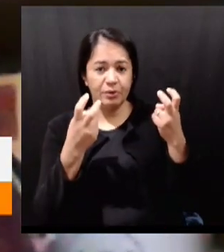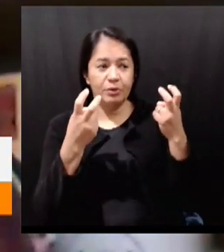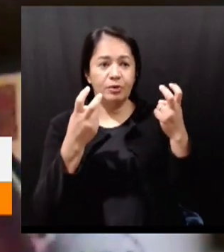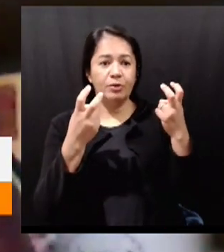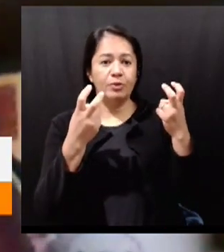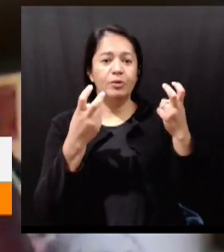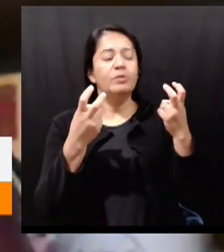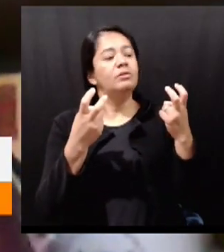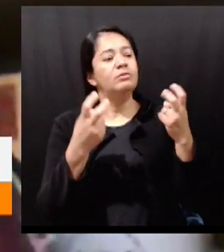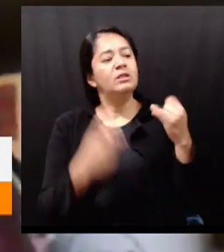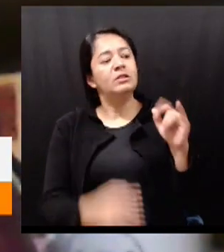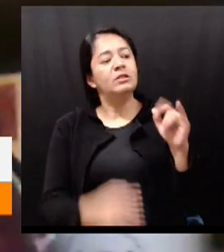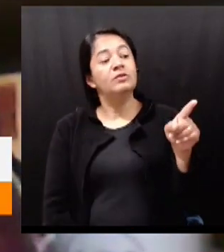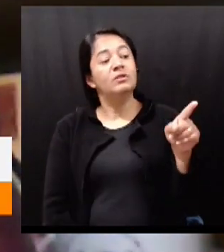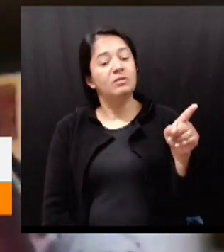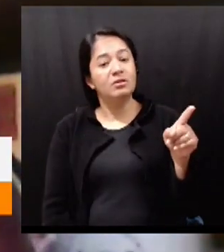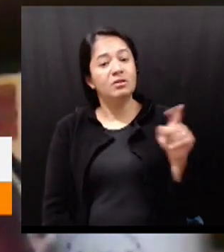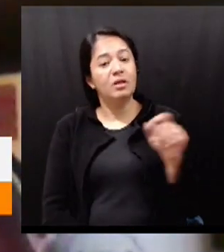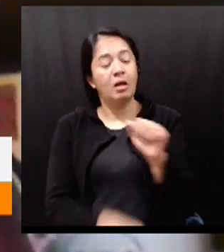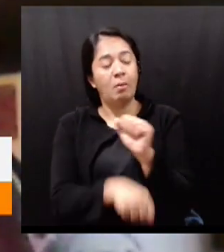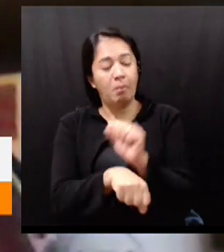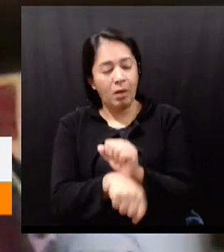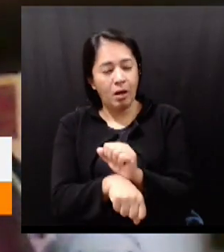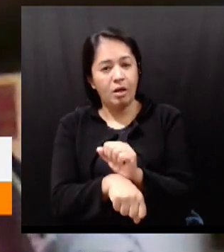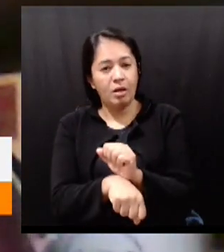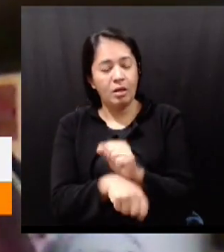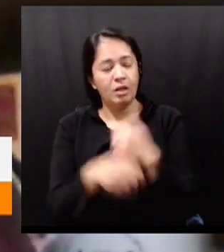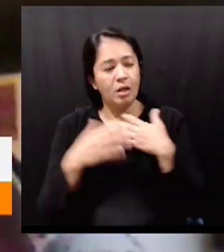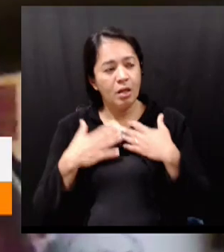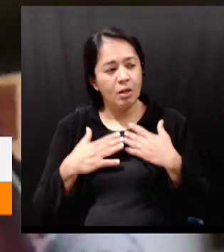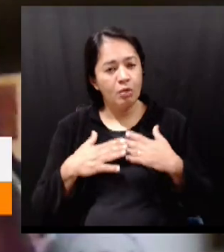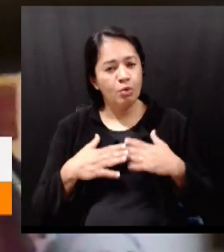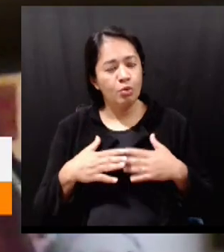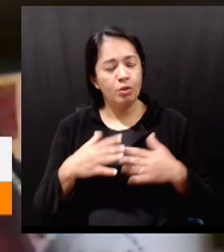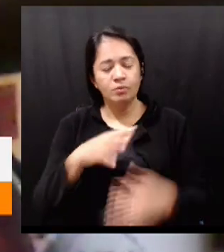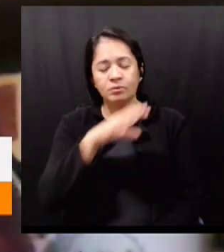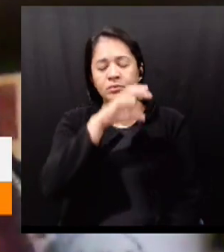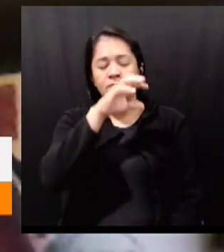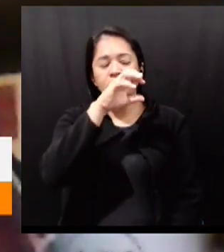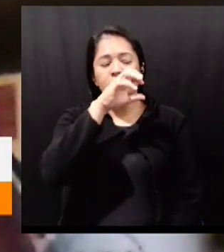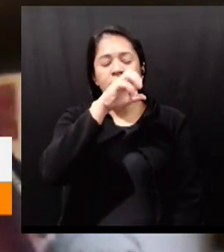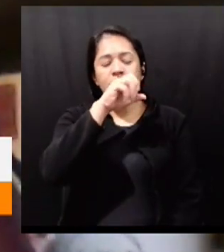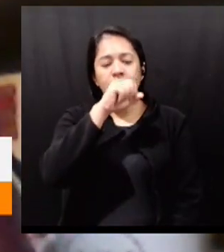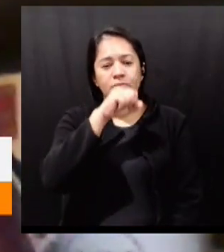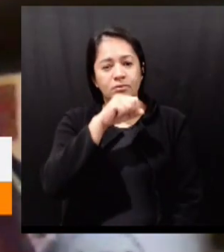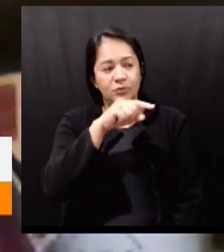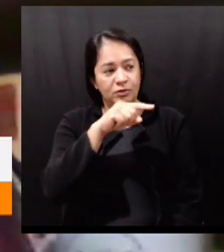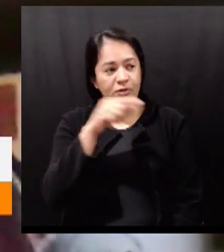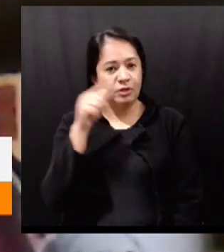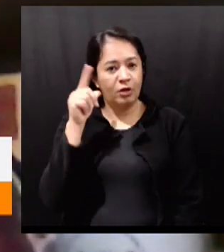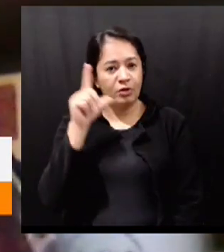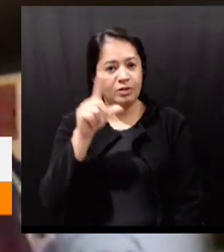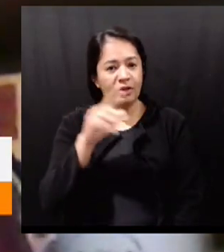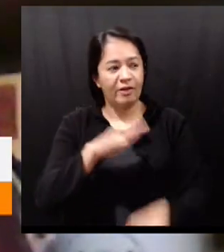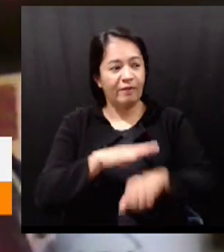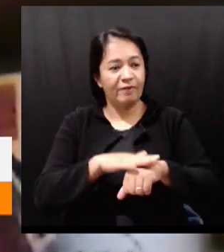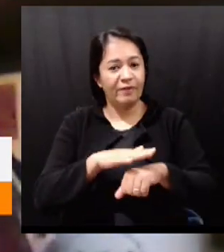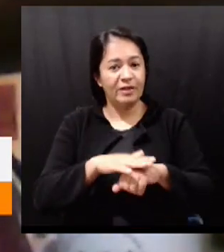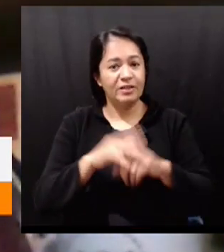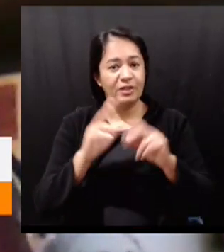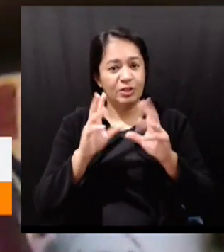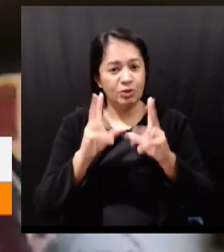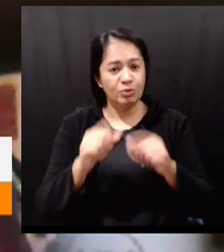você parar, dar uma descansada, respirar, você vai fazer tudo a mesma coisa, mas